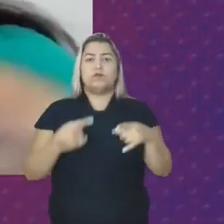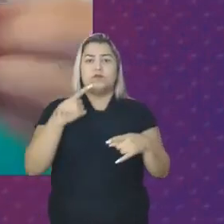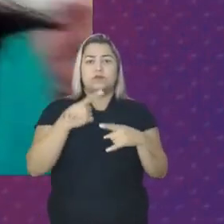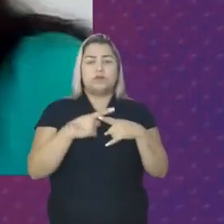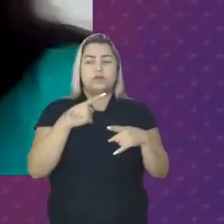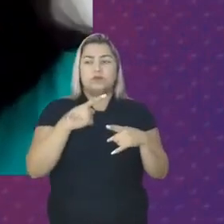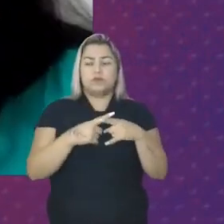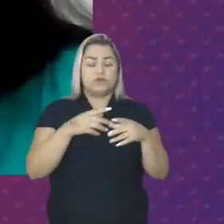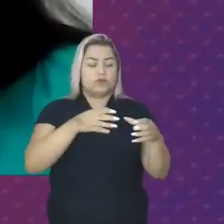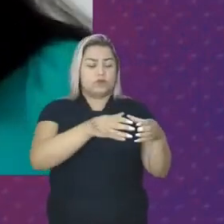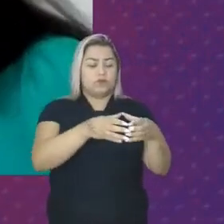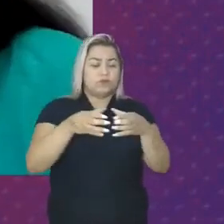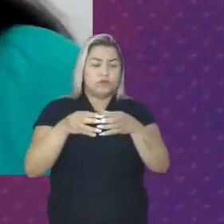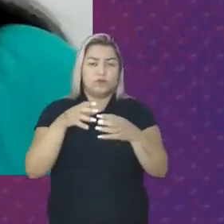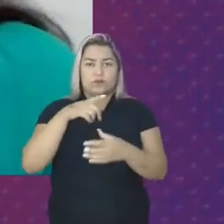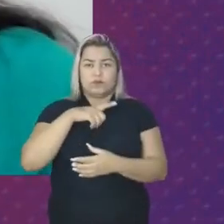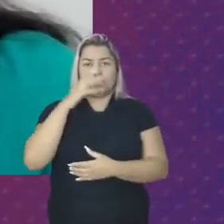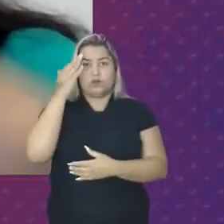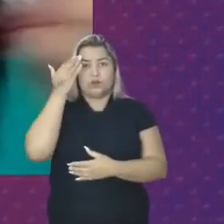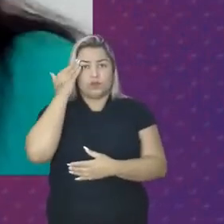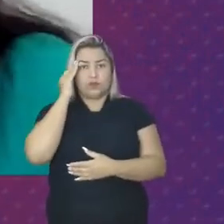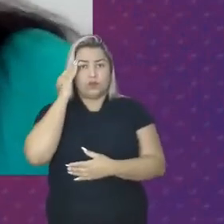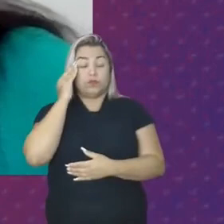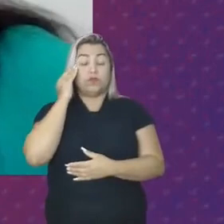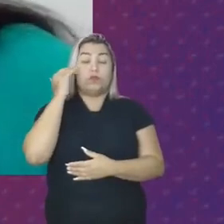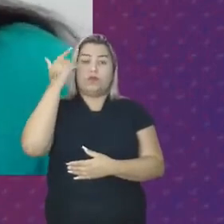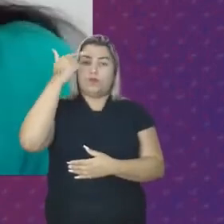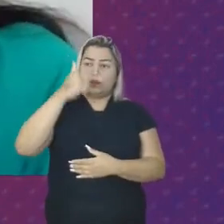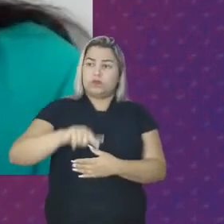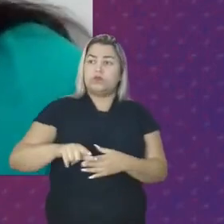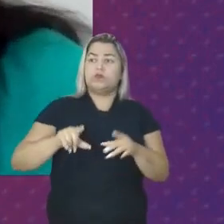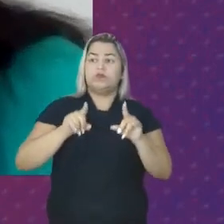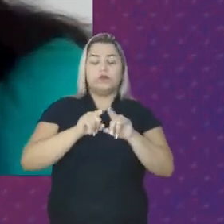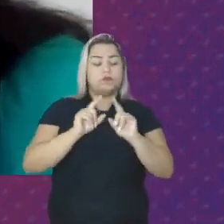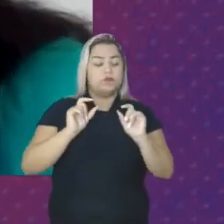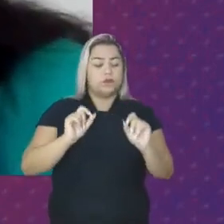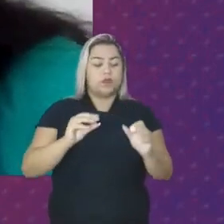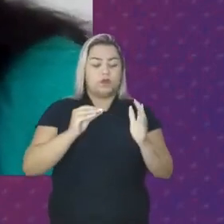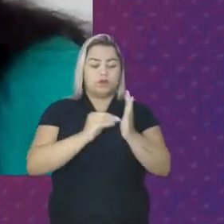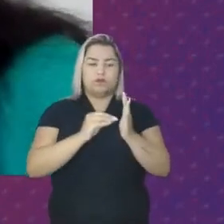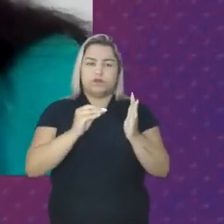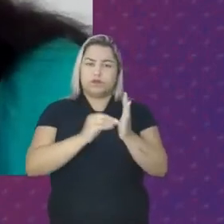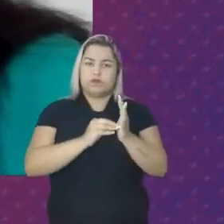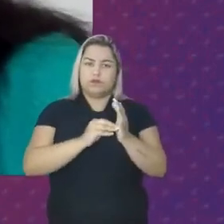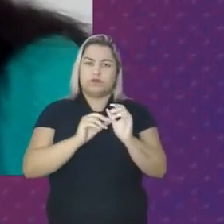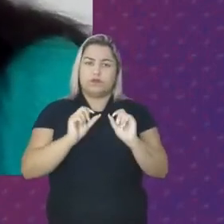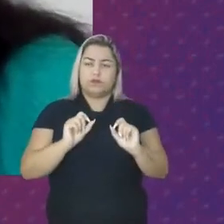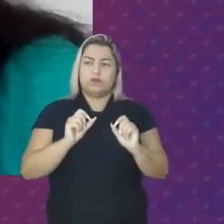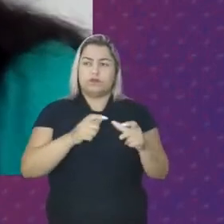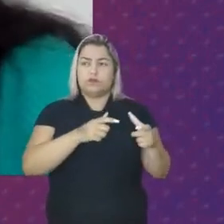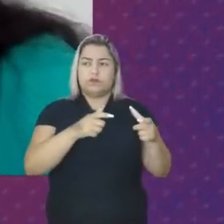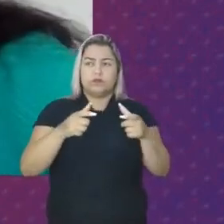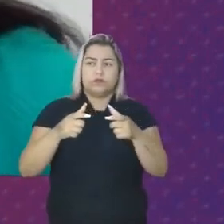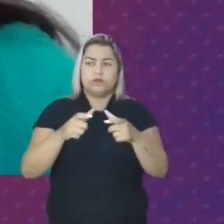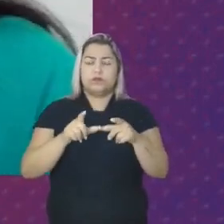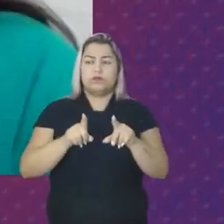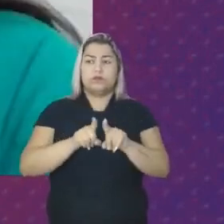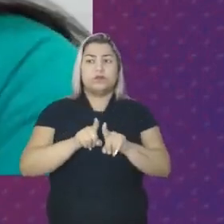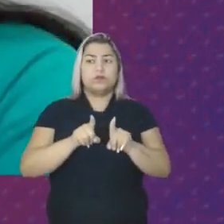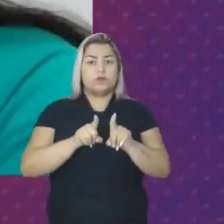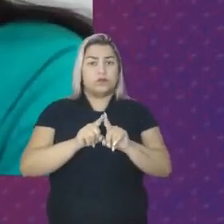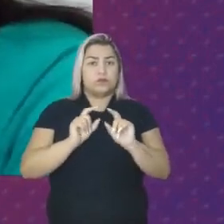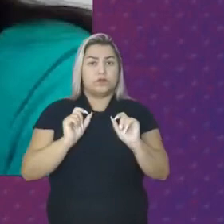cada órgão tem um entendimento que o outro órgão deveria tratar, e a falta de pactuação com esses órgãos resulta nisso,